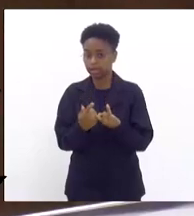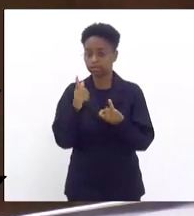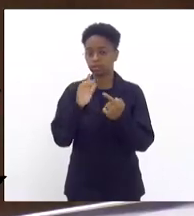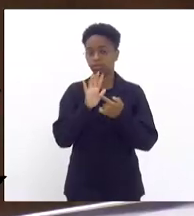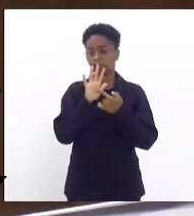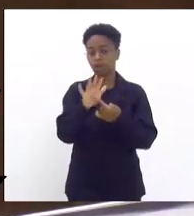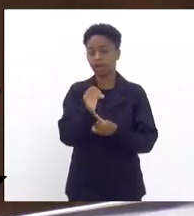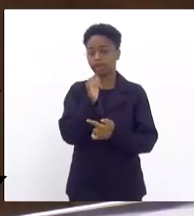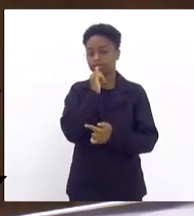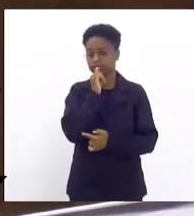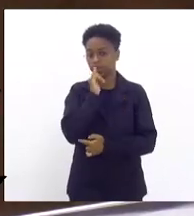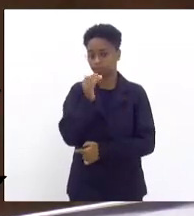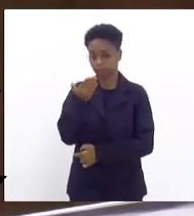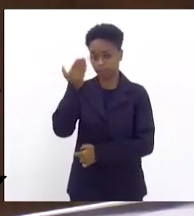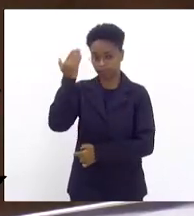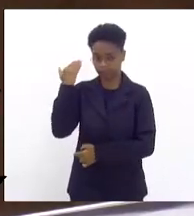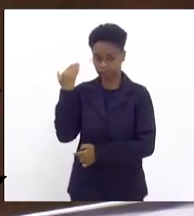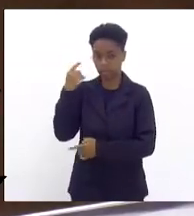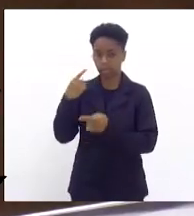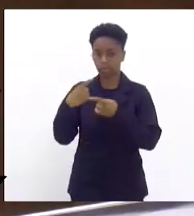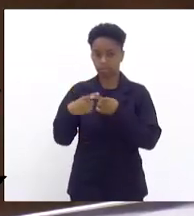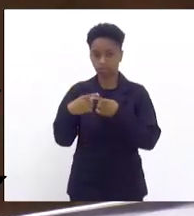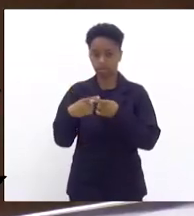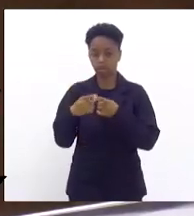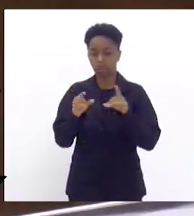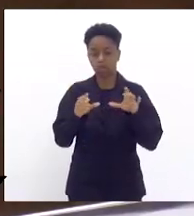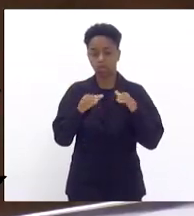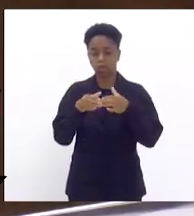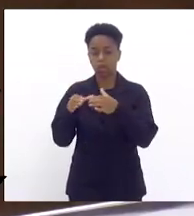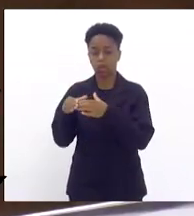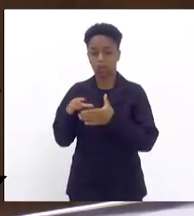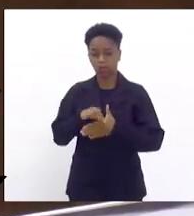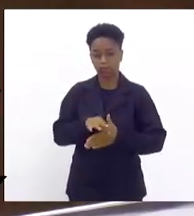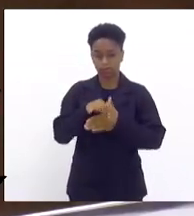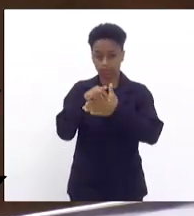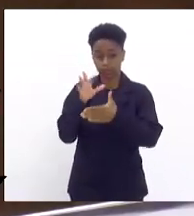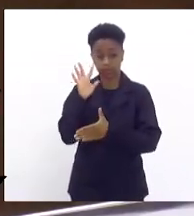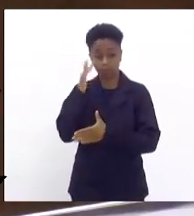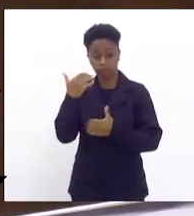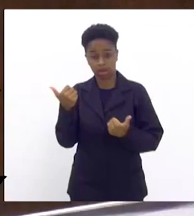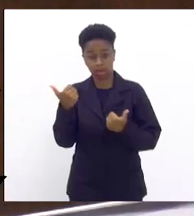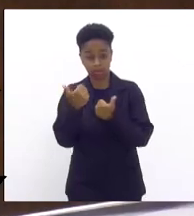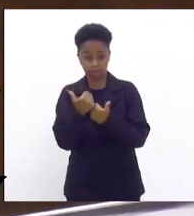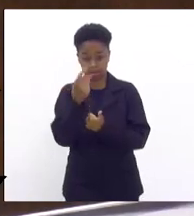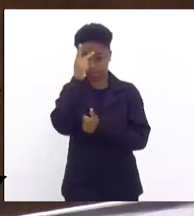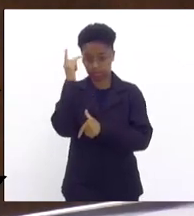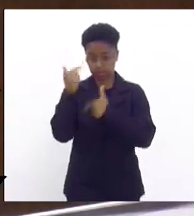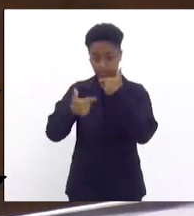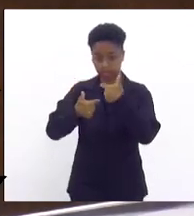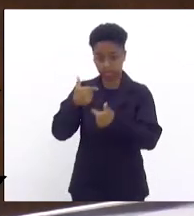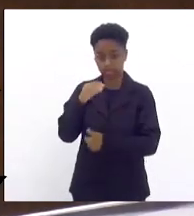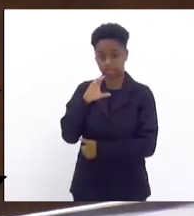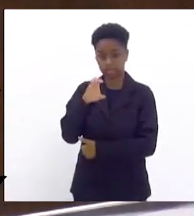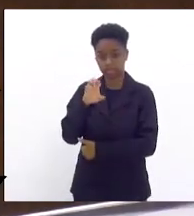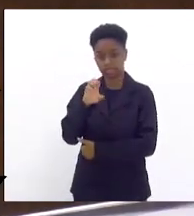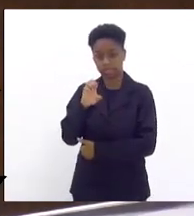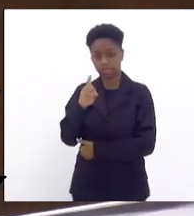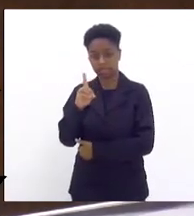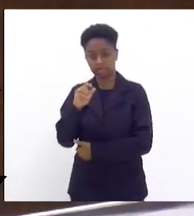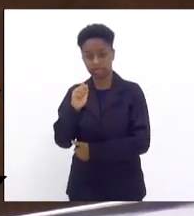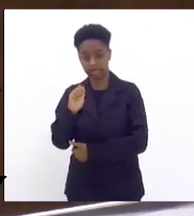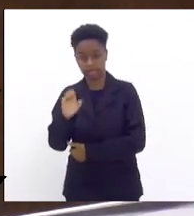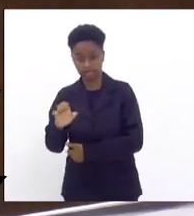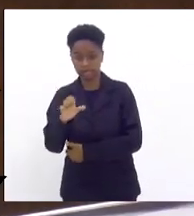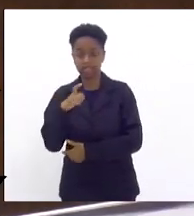exemplo no ano passado, quando os colégios de líderes decidiram em apoiar os trabalhadores da SEDAI, naquele projeto de lei que a